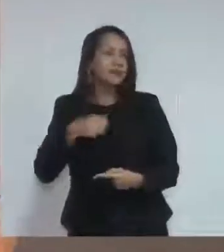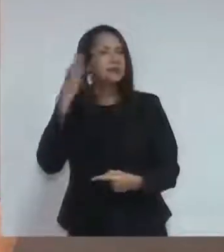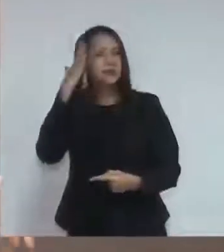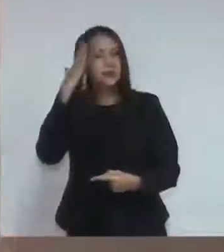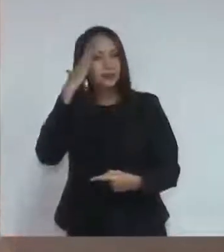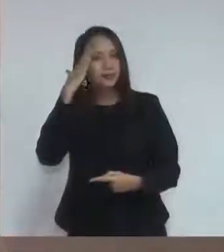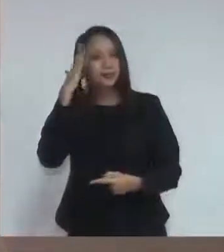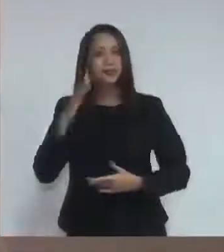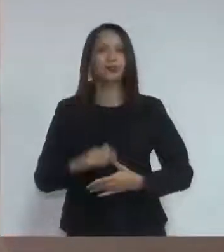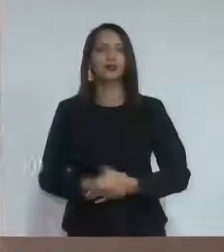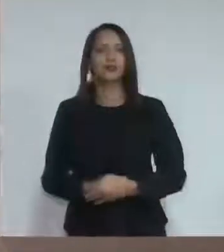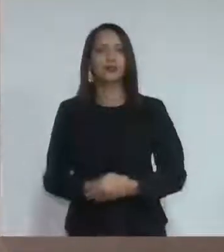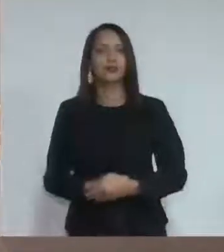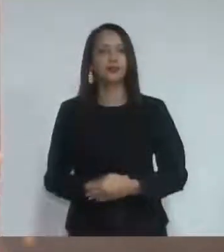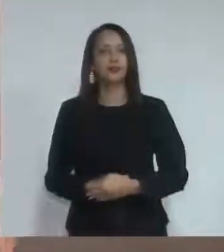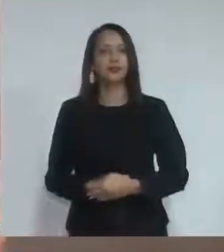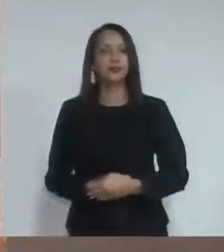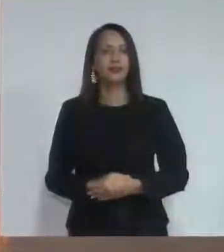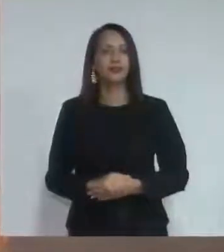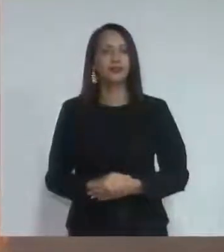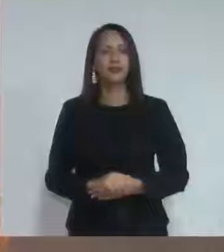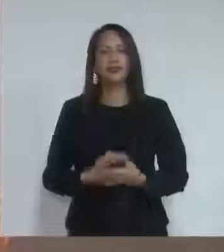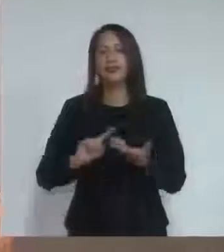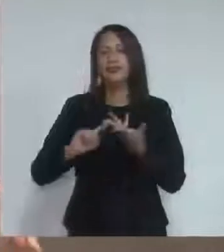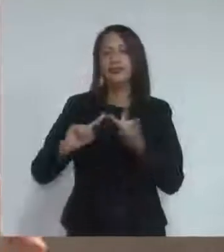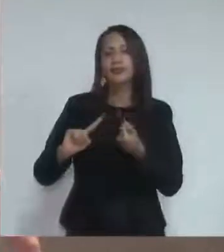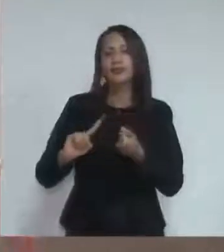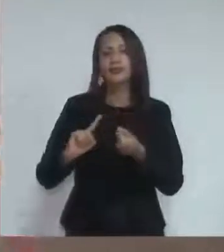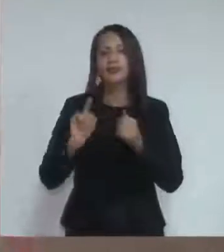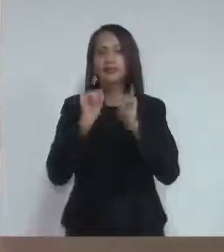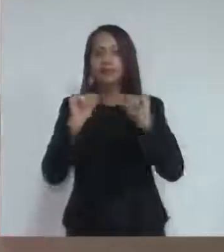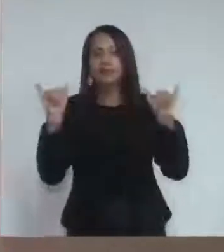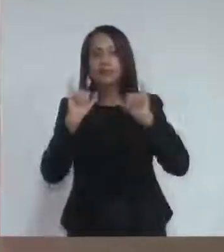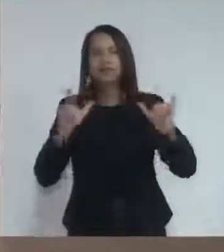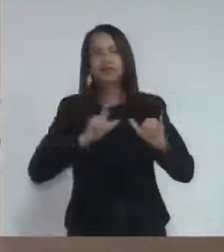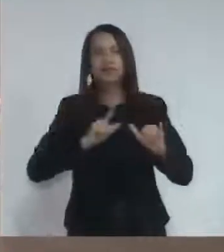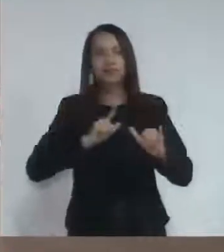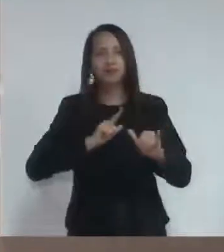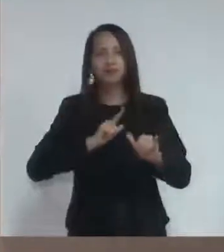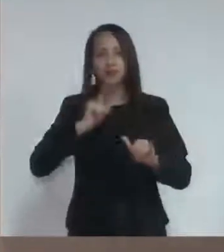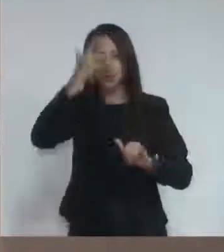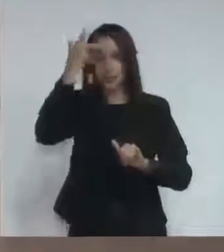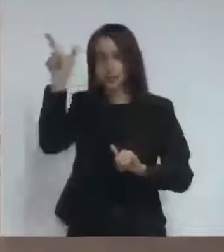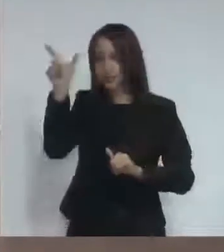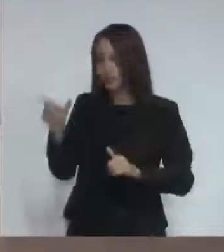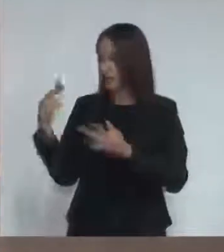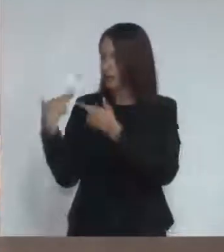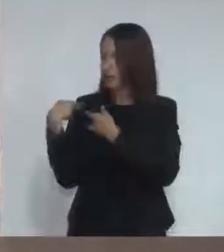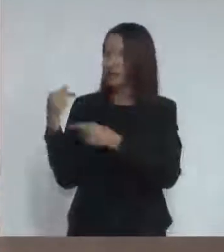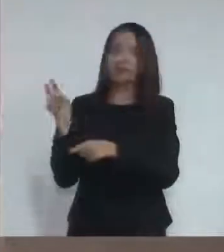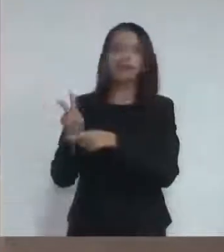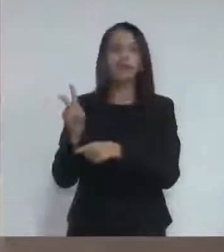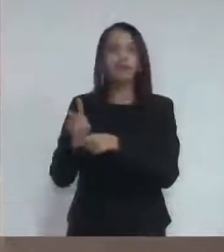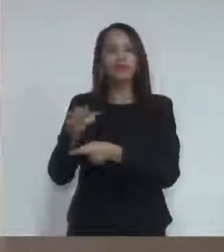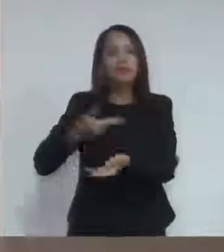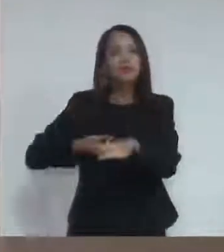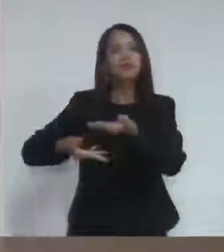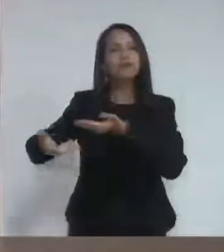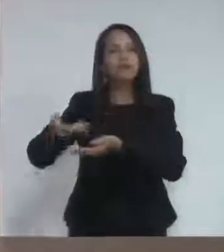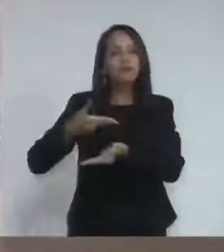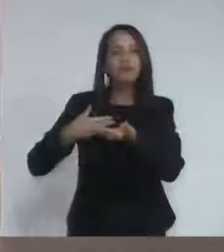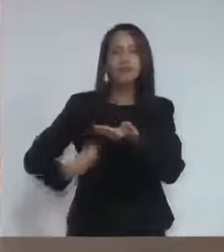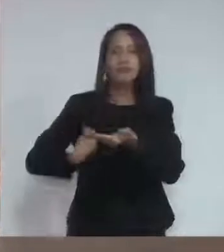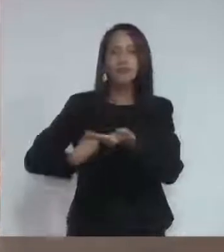também, muitas das informações que nós recebemos é que o cuidador ou o mediador, ele